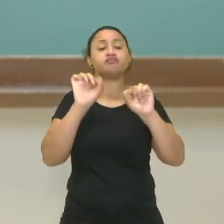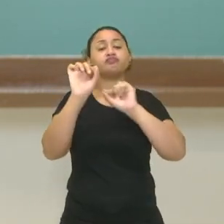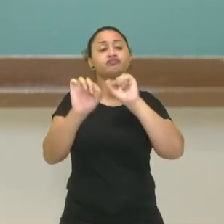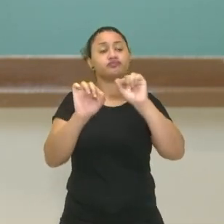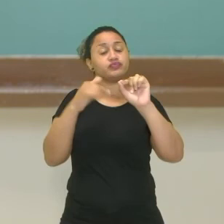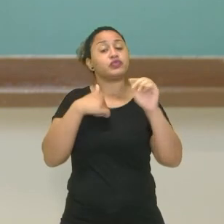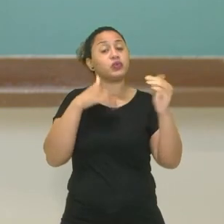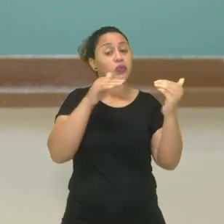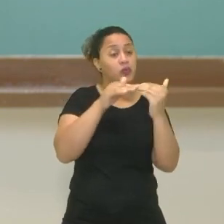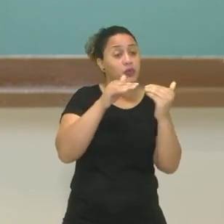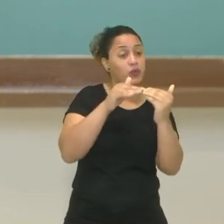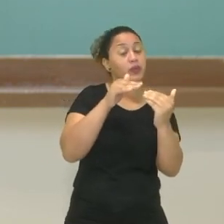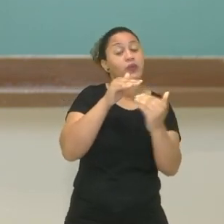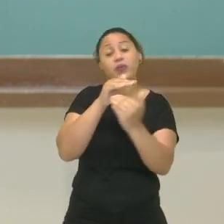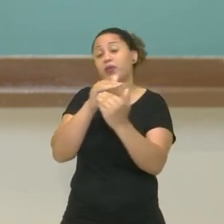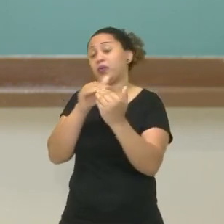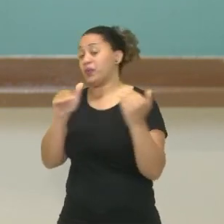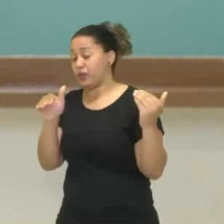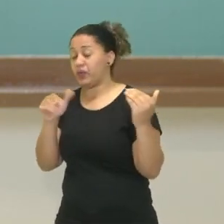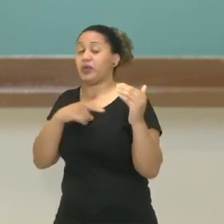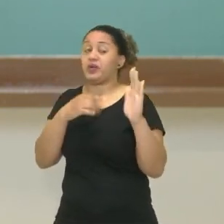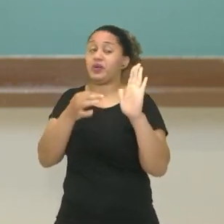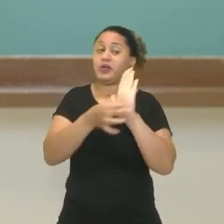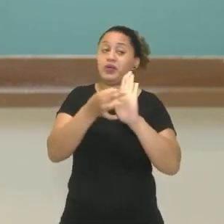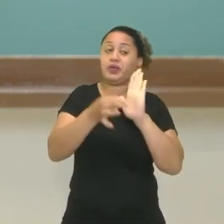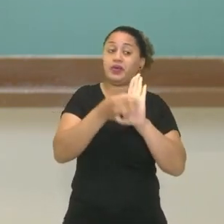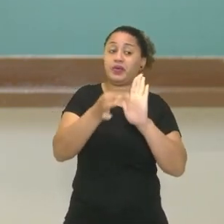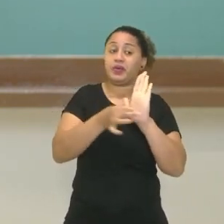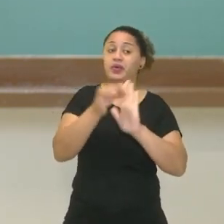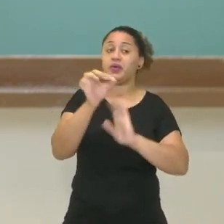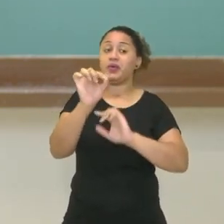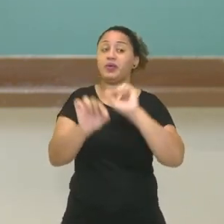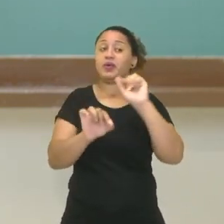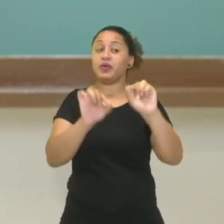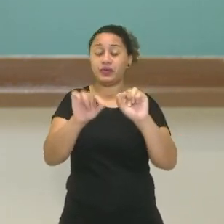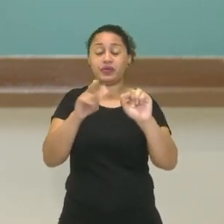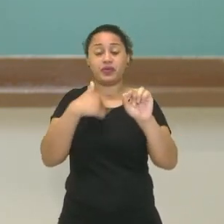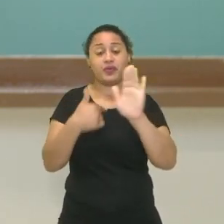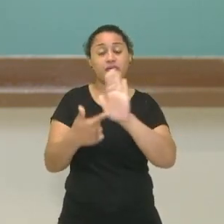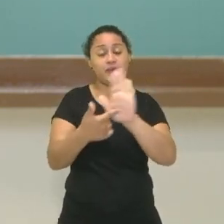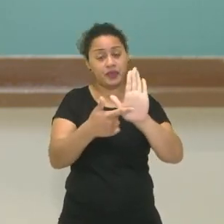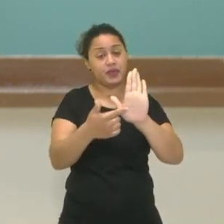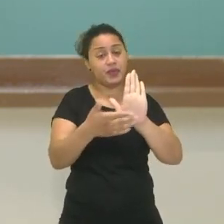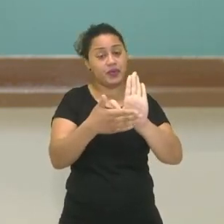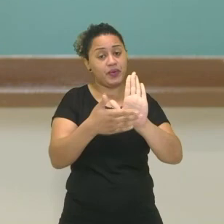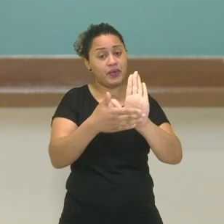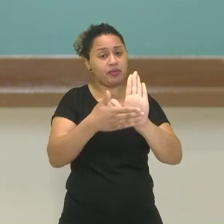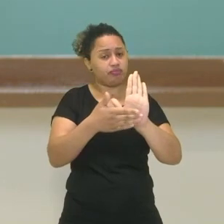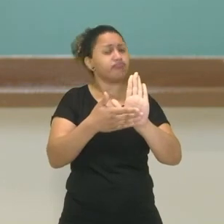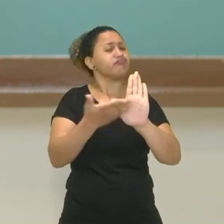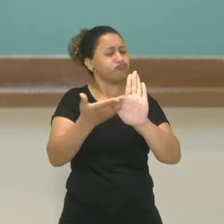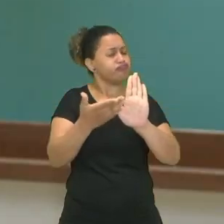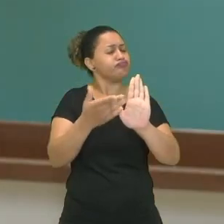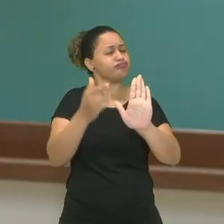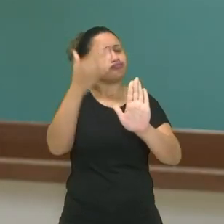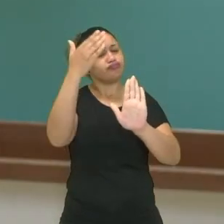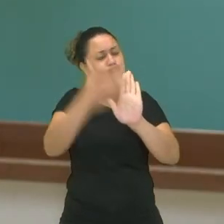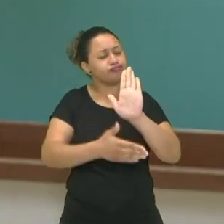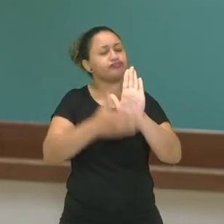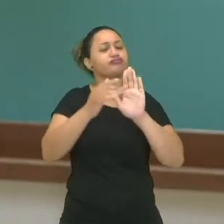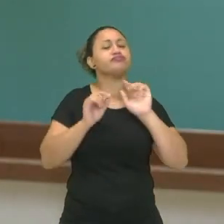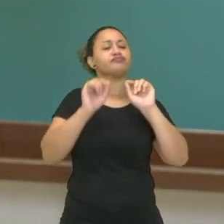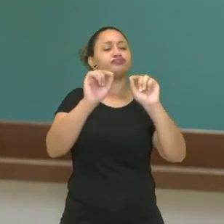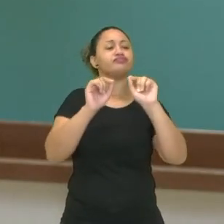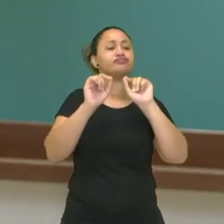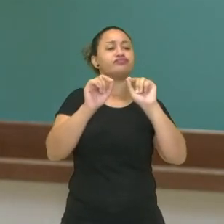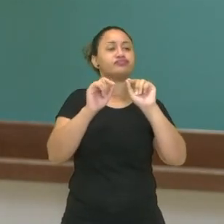ou contrário, eu usei um argumento aqui, ó, de evidência por comprovação. Comprovando com o quê?